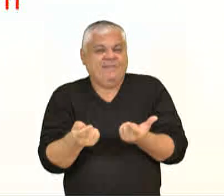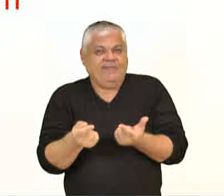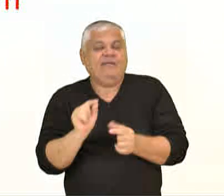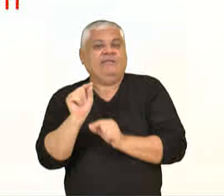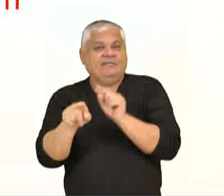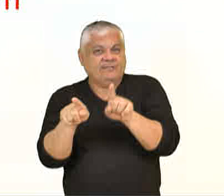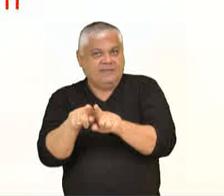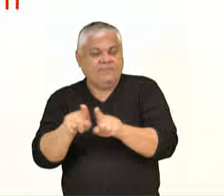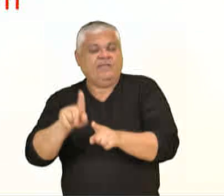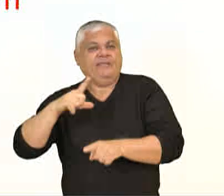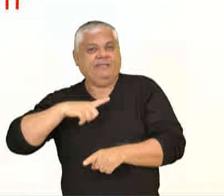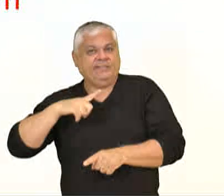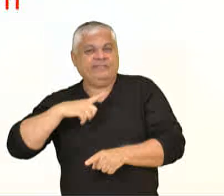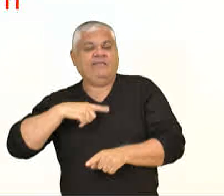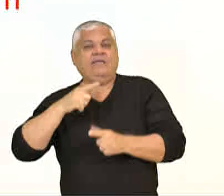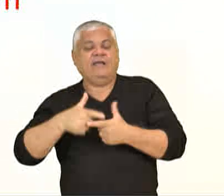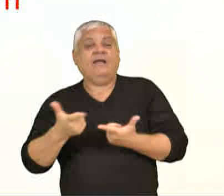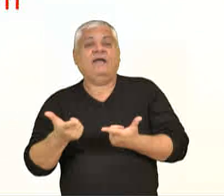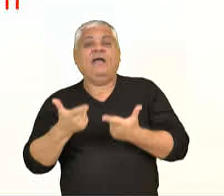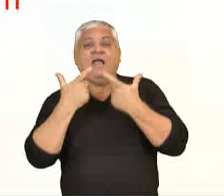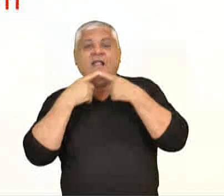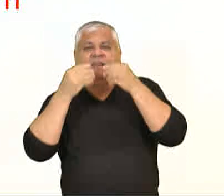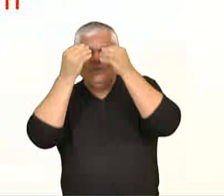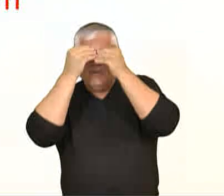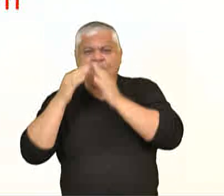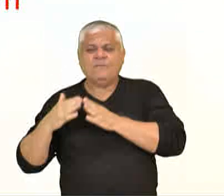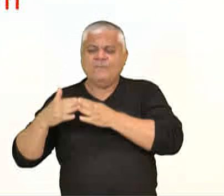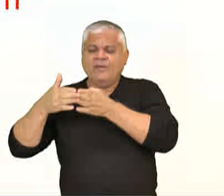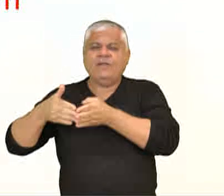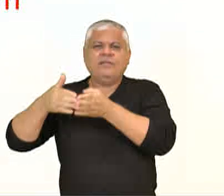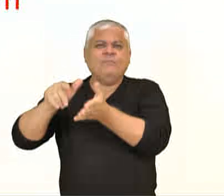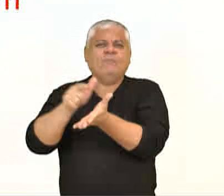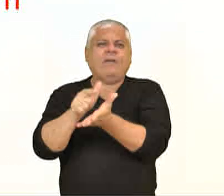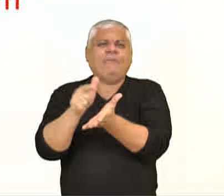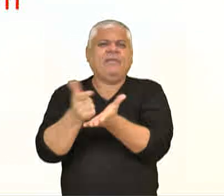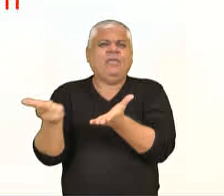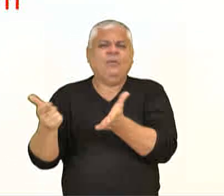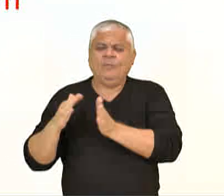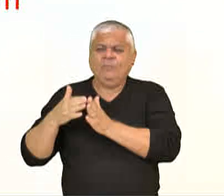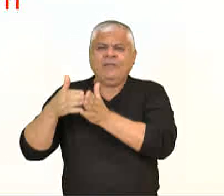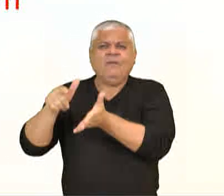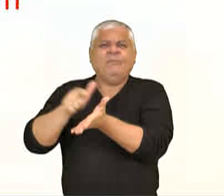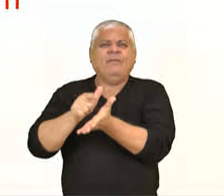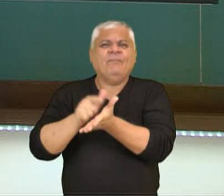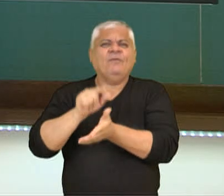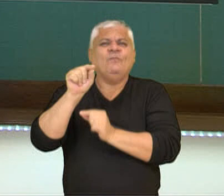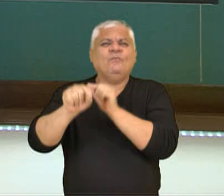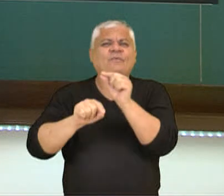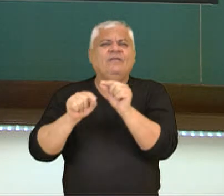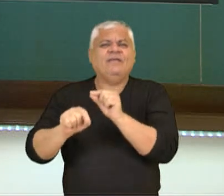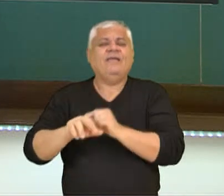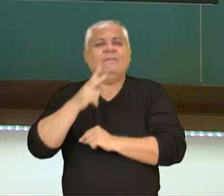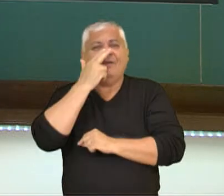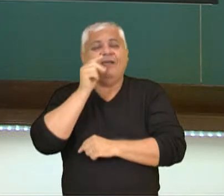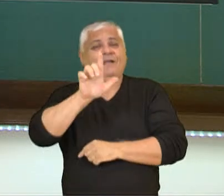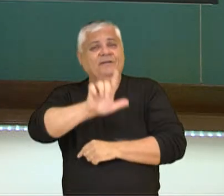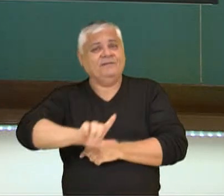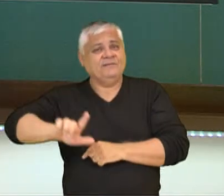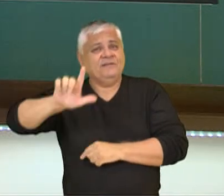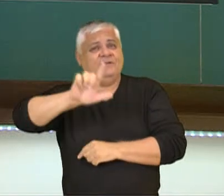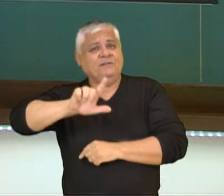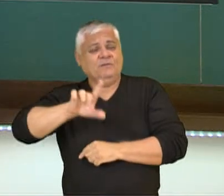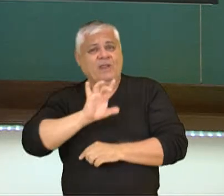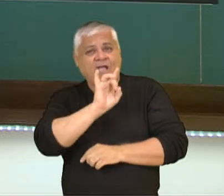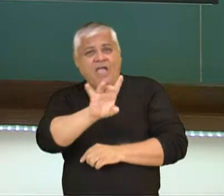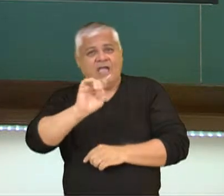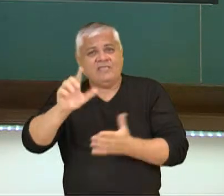ainda a presença metalinguística dos barquinhos de papel, insinuando a natureza da literatura, como se